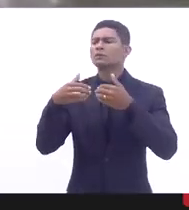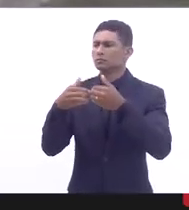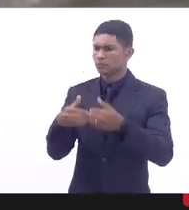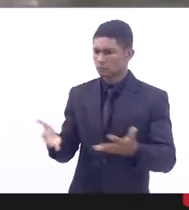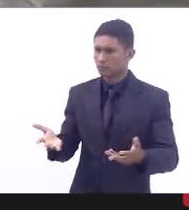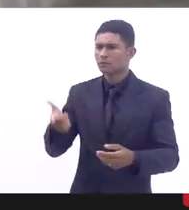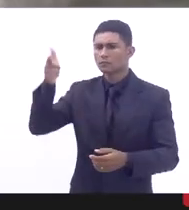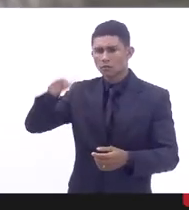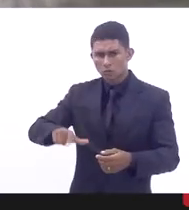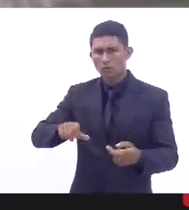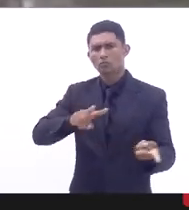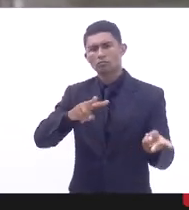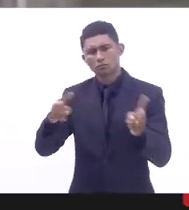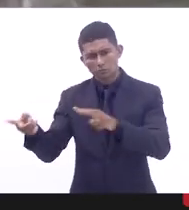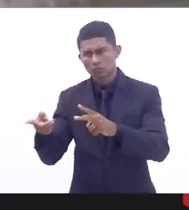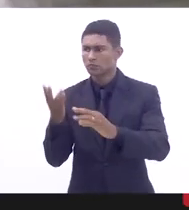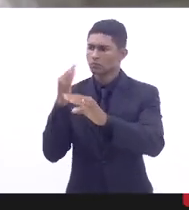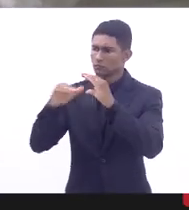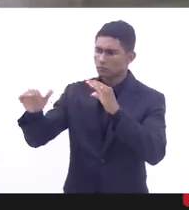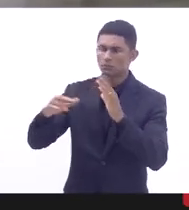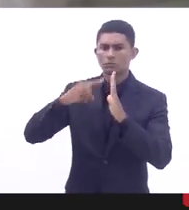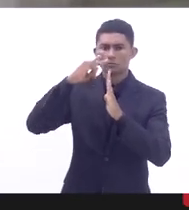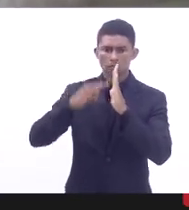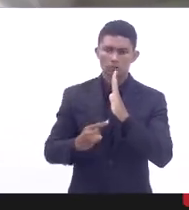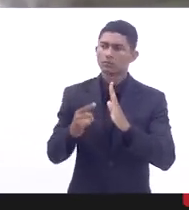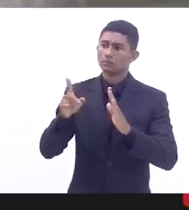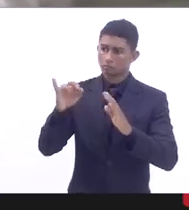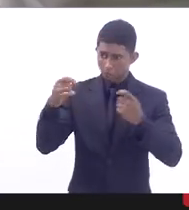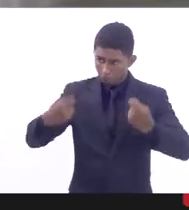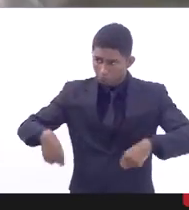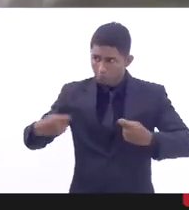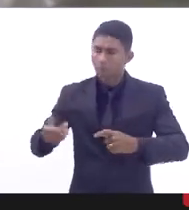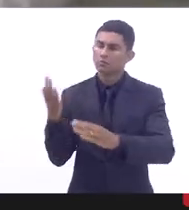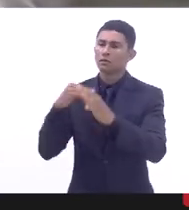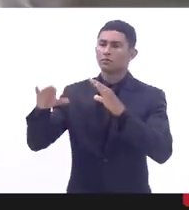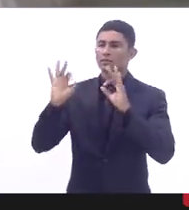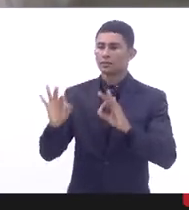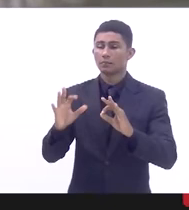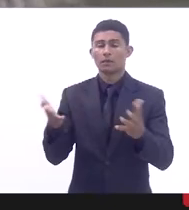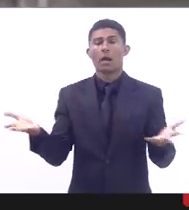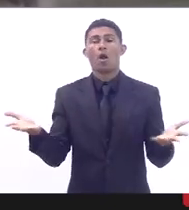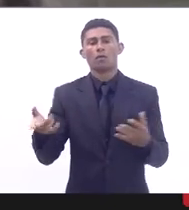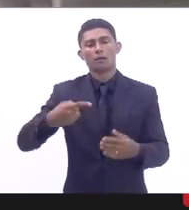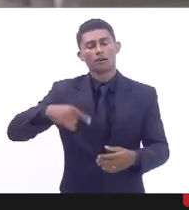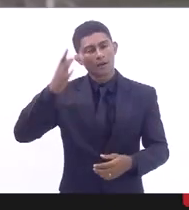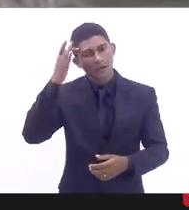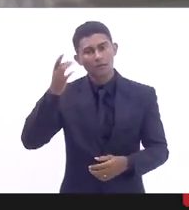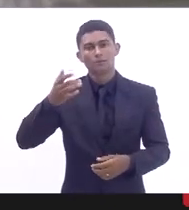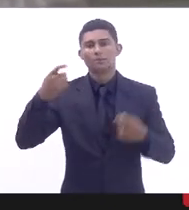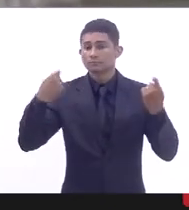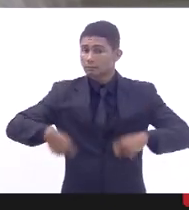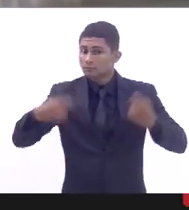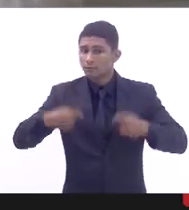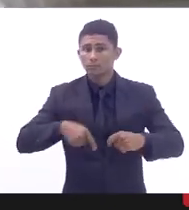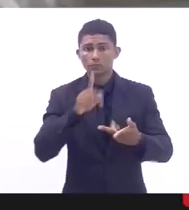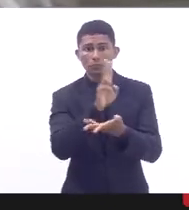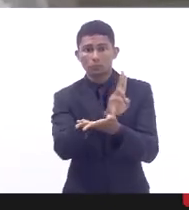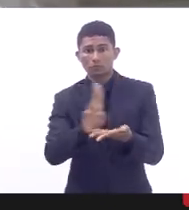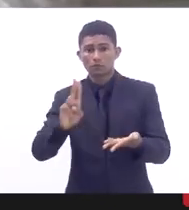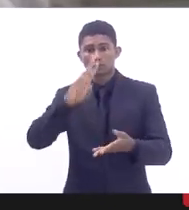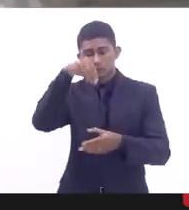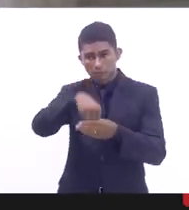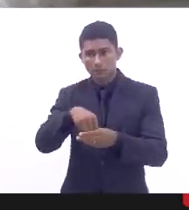encaminhar novamente o fiz isso porém é necessário mas nesse momento acredito que a gente precisa de unidade dentro da Universidade